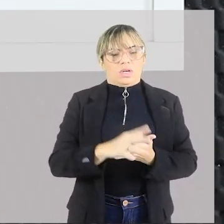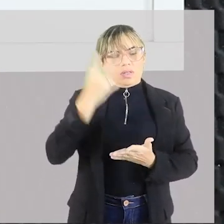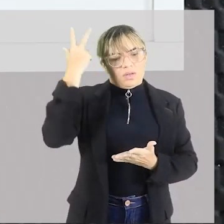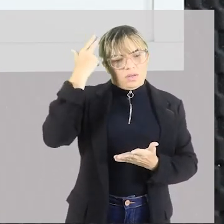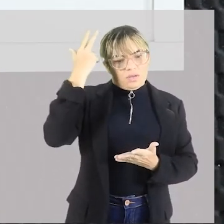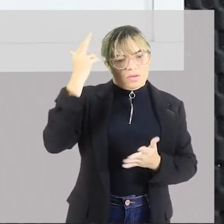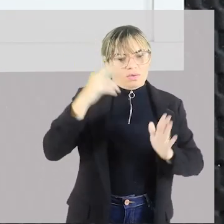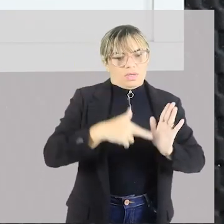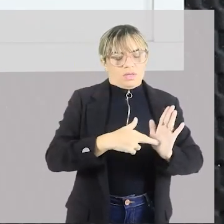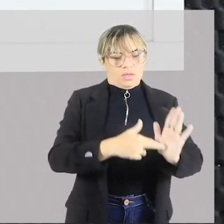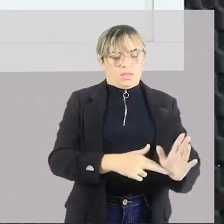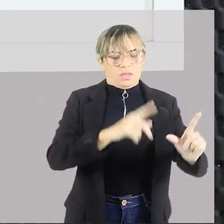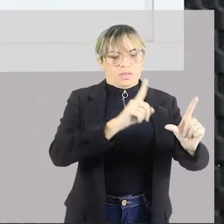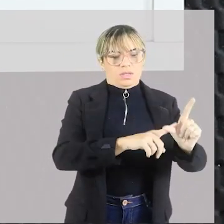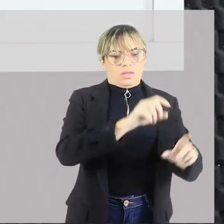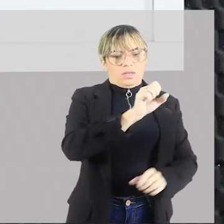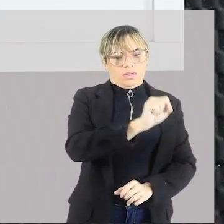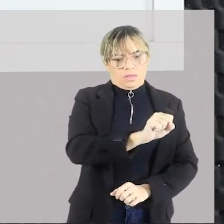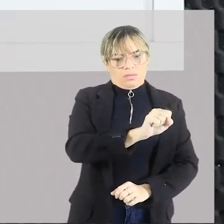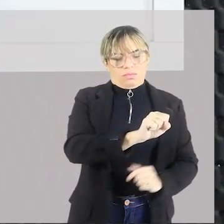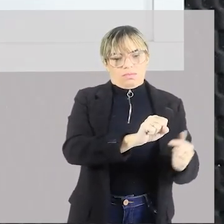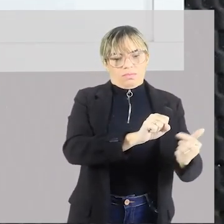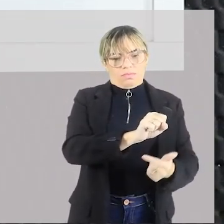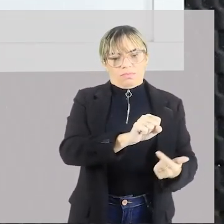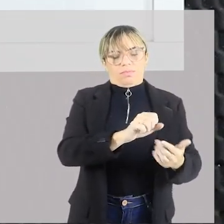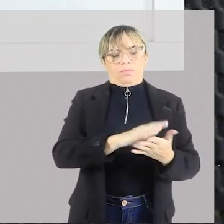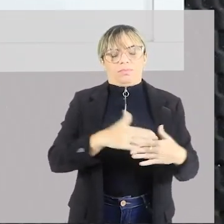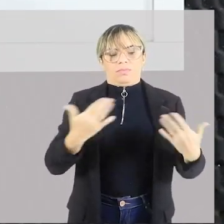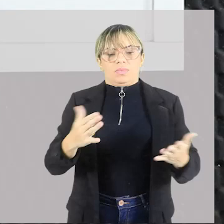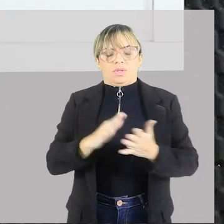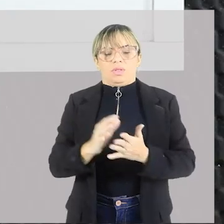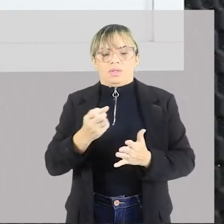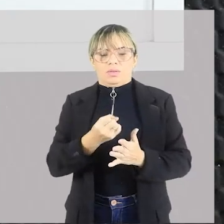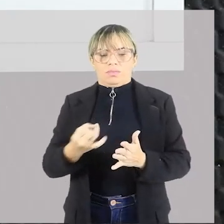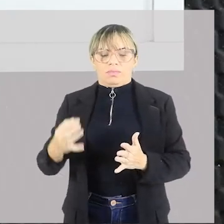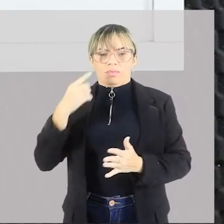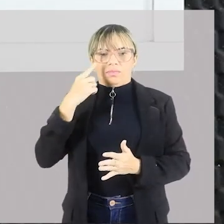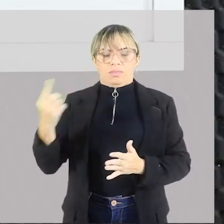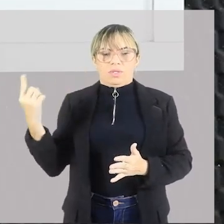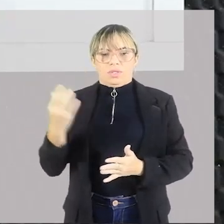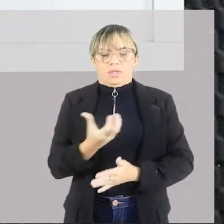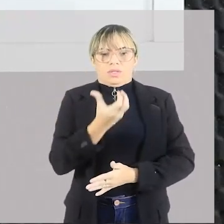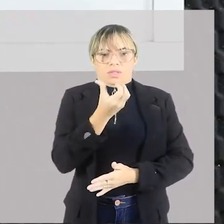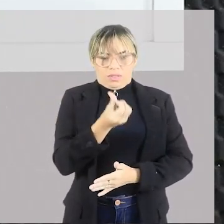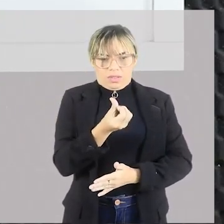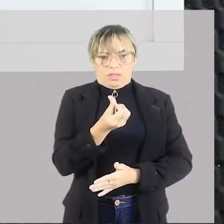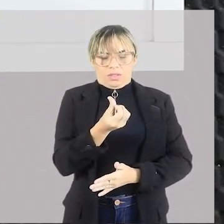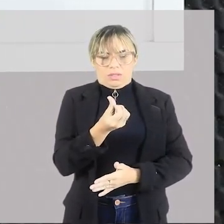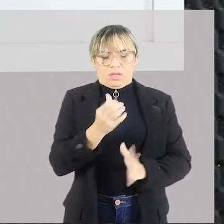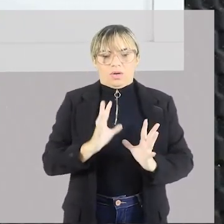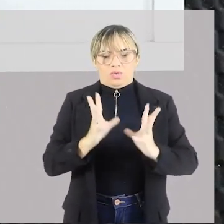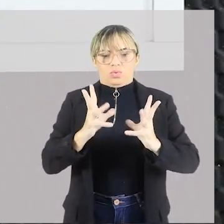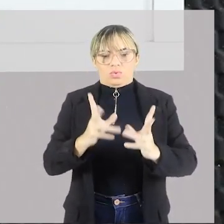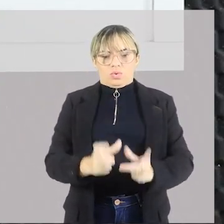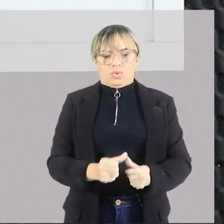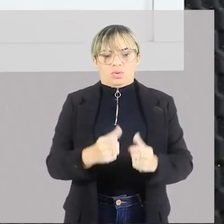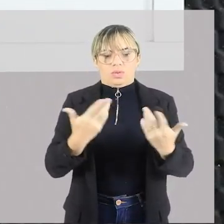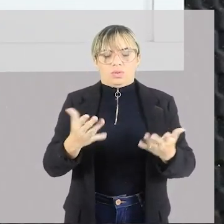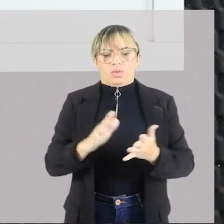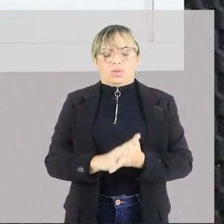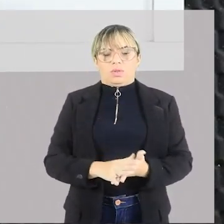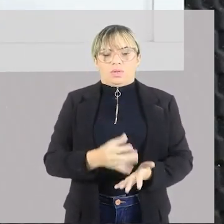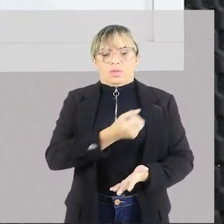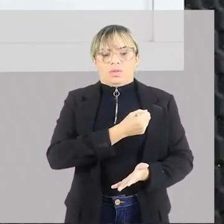representar espaço amostral Mas isso não importa quantos elementos tem no caso aqui eu tenho seis elementos número de